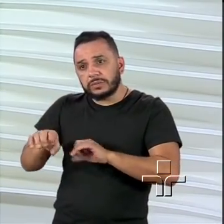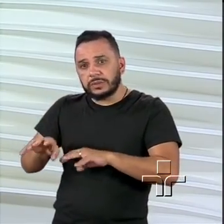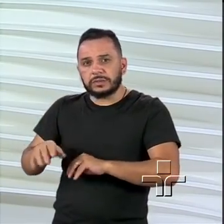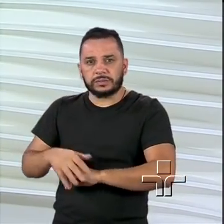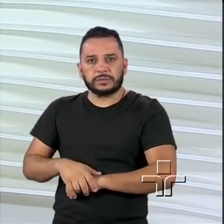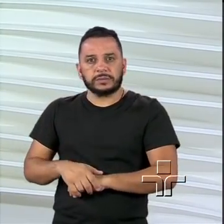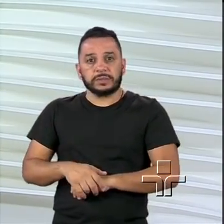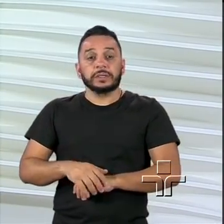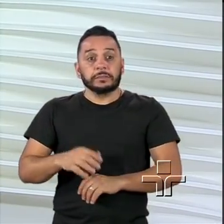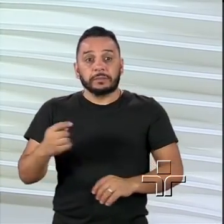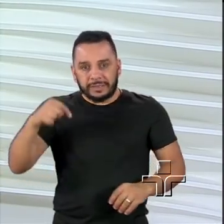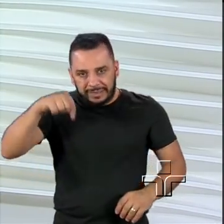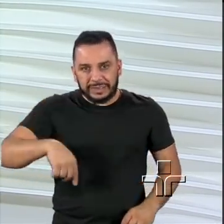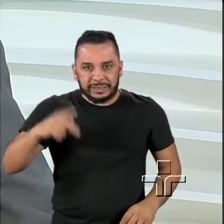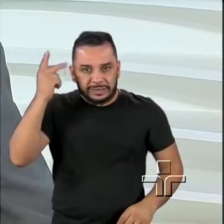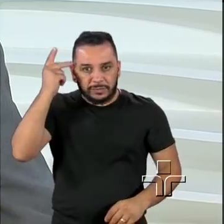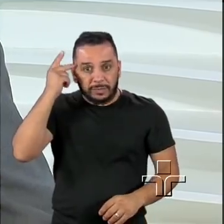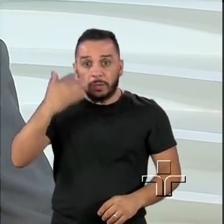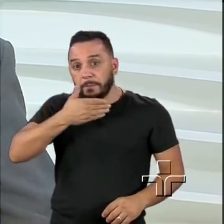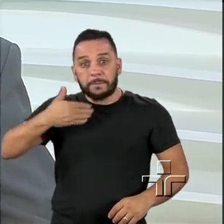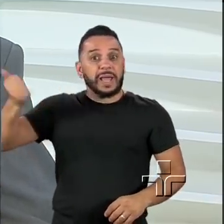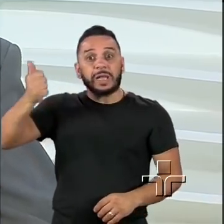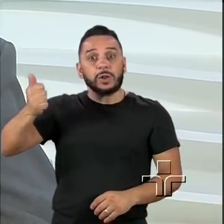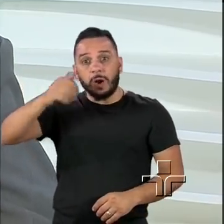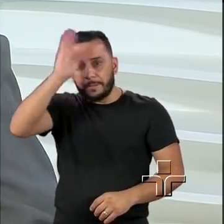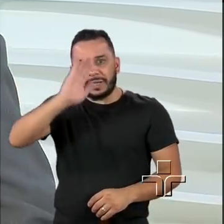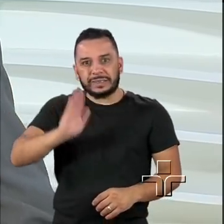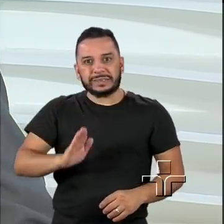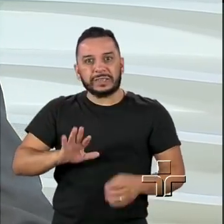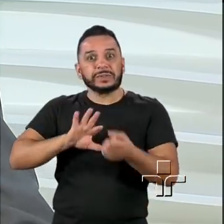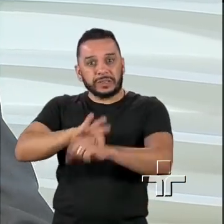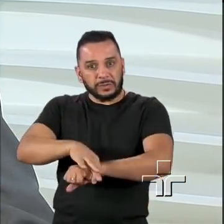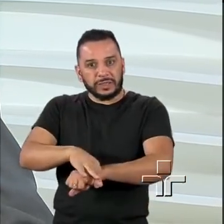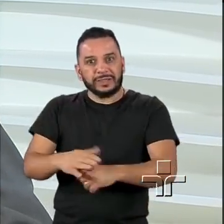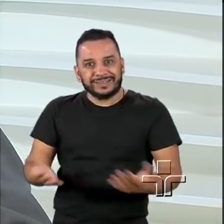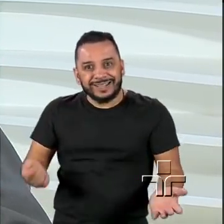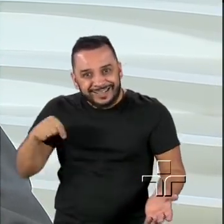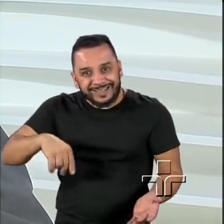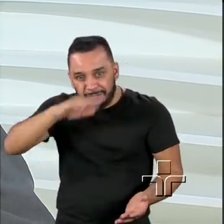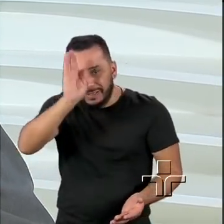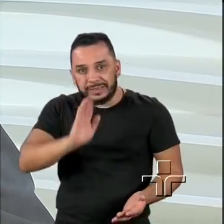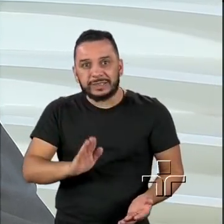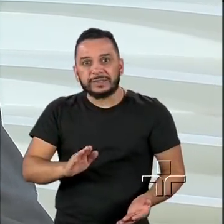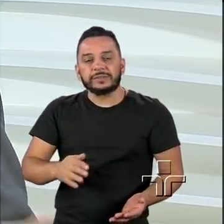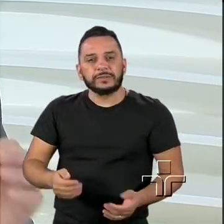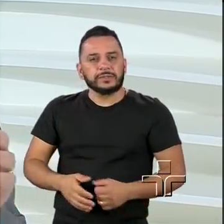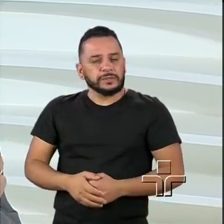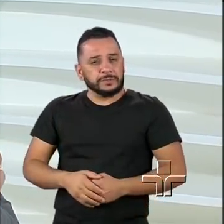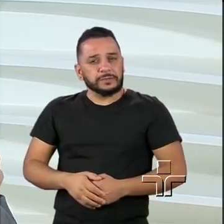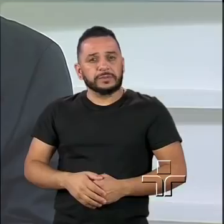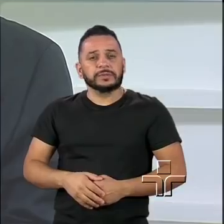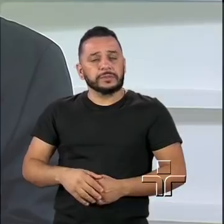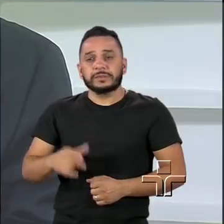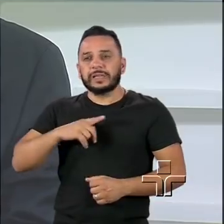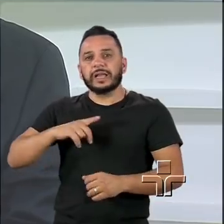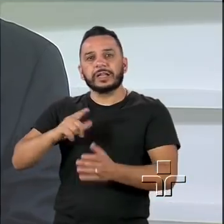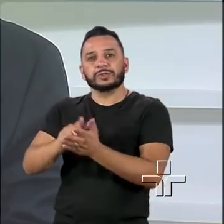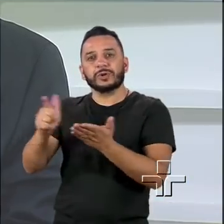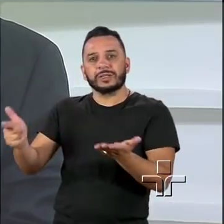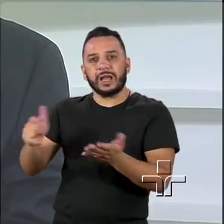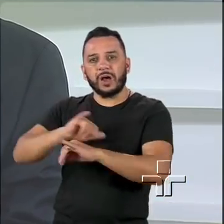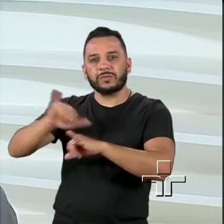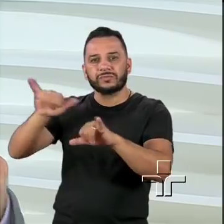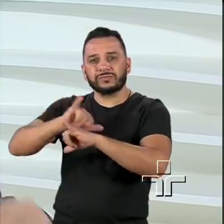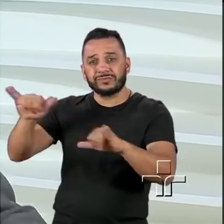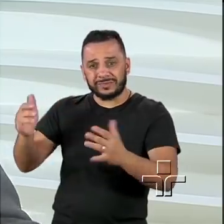Ministro, Aonde? o senhor falou em aumentar o efetivo nas Pelo amor ruas. de Deus. Mas tem melhorado muito. Está em todos os jornais. O